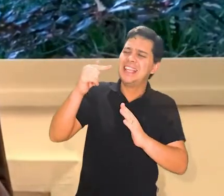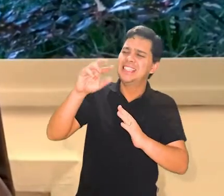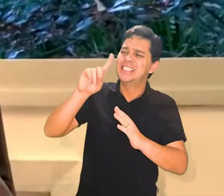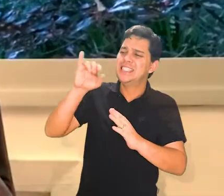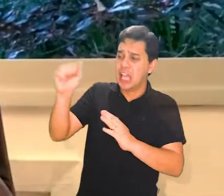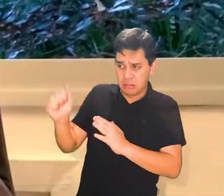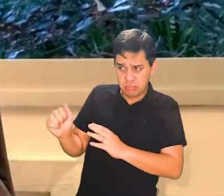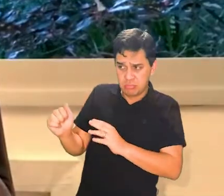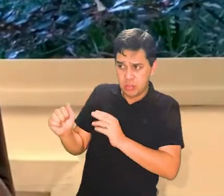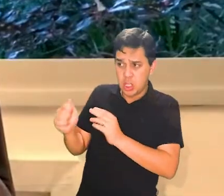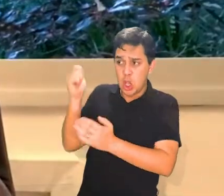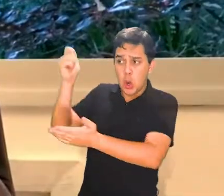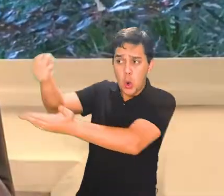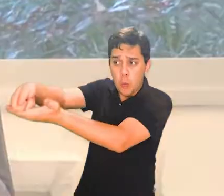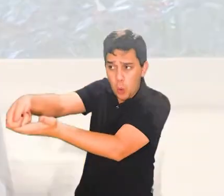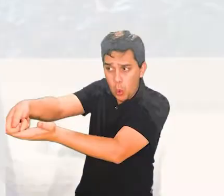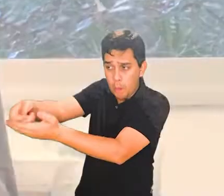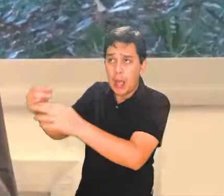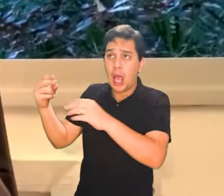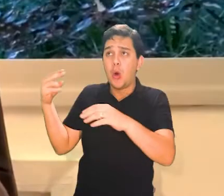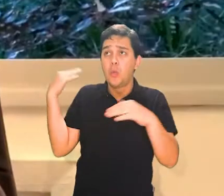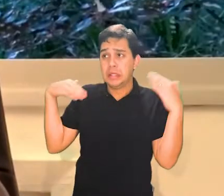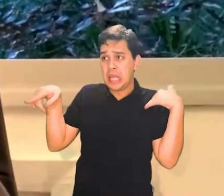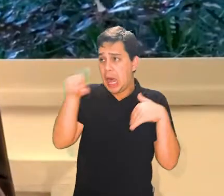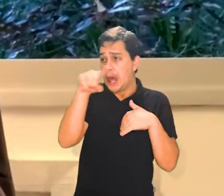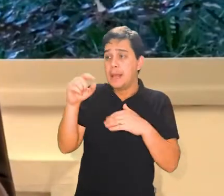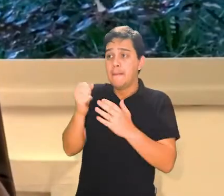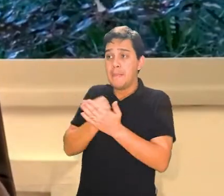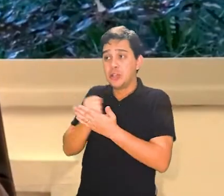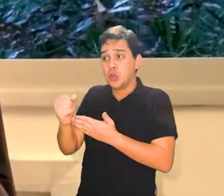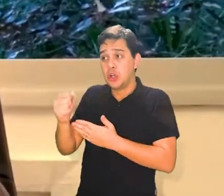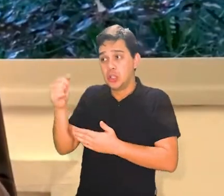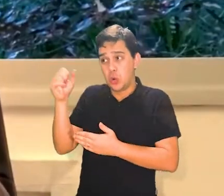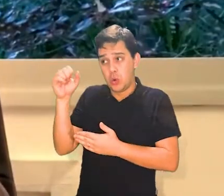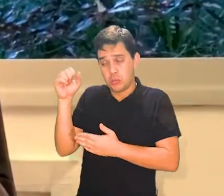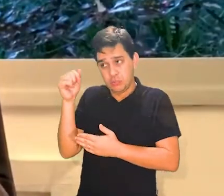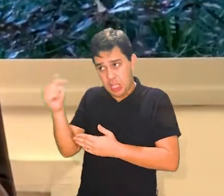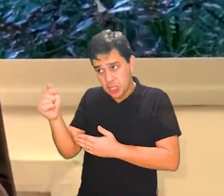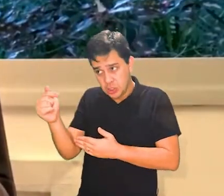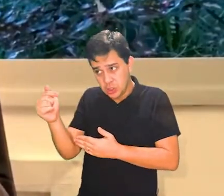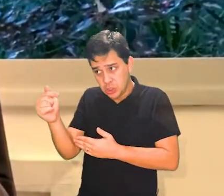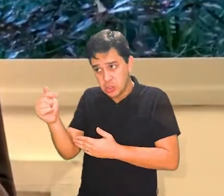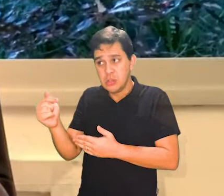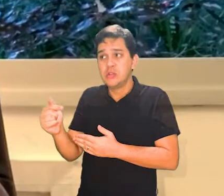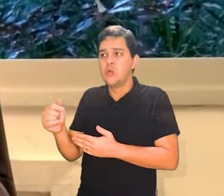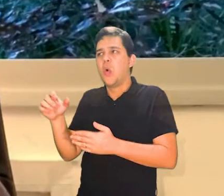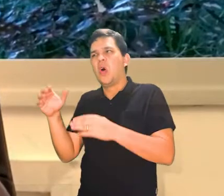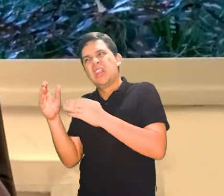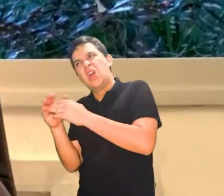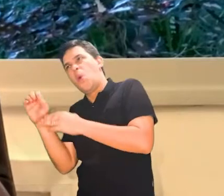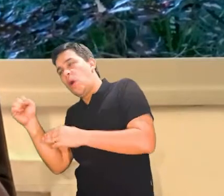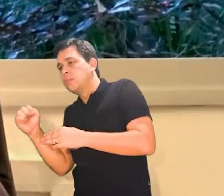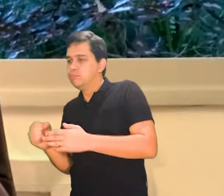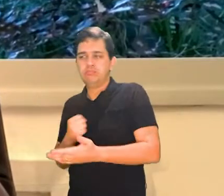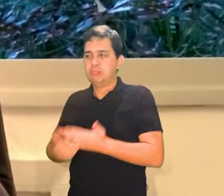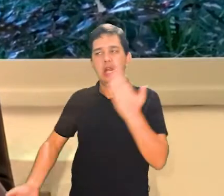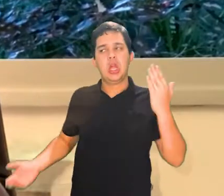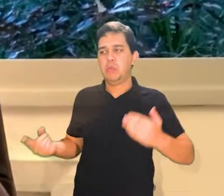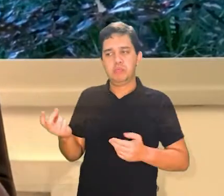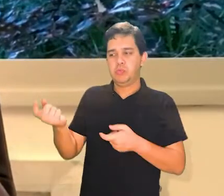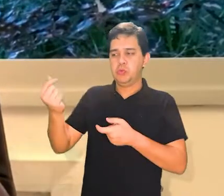da data marcada para a prestação de serviço. No caso, a pessoa não teria cumprido esse prazo e